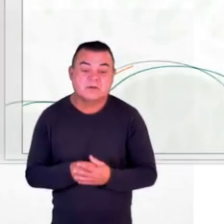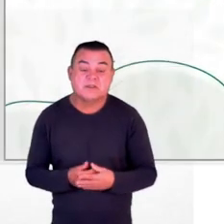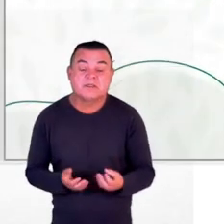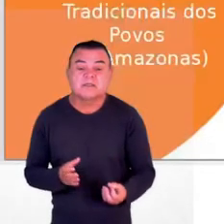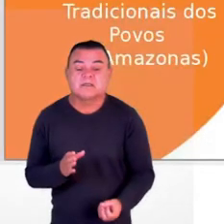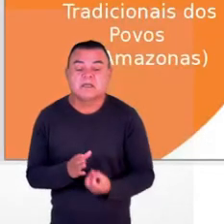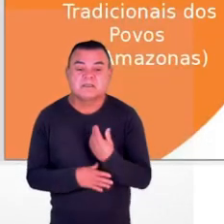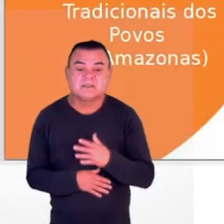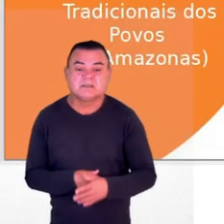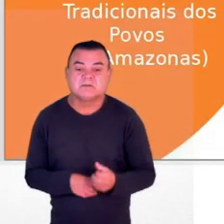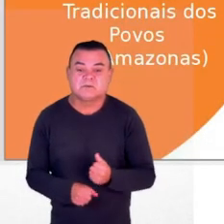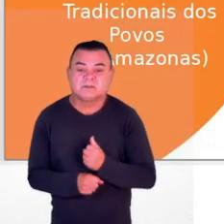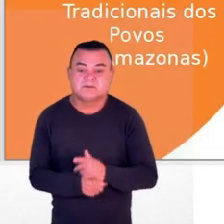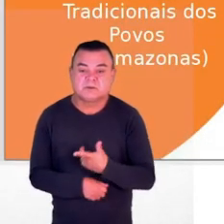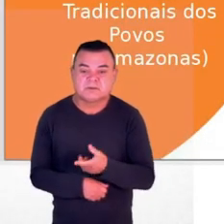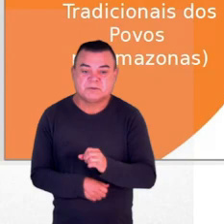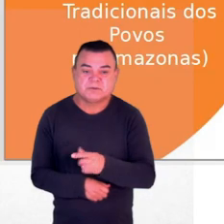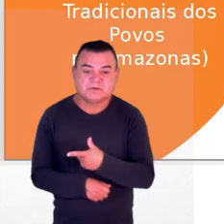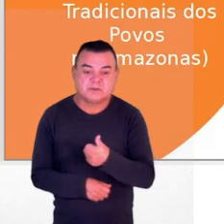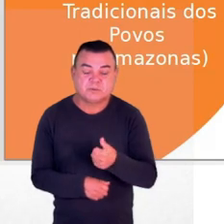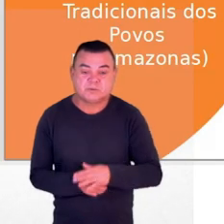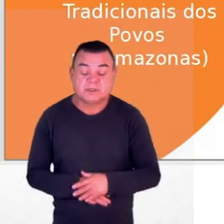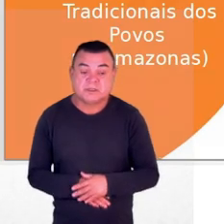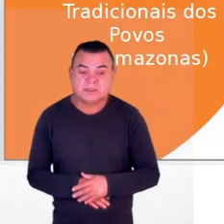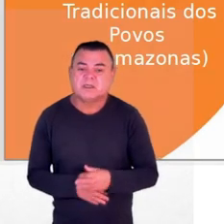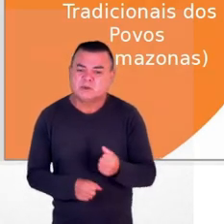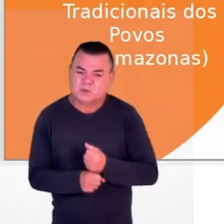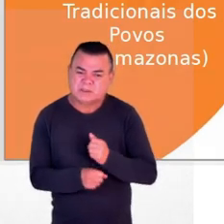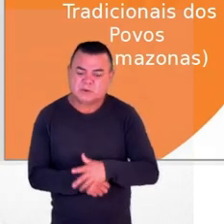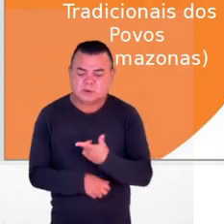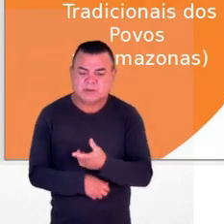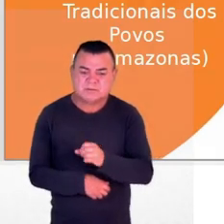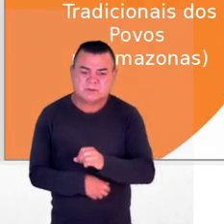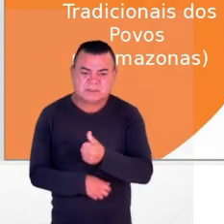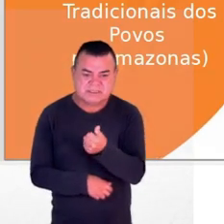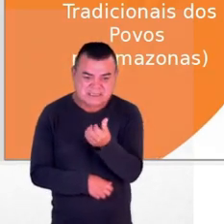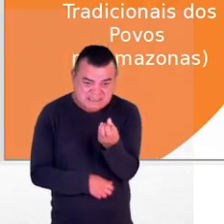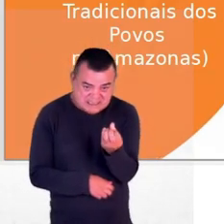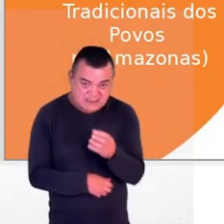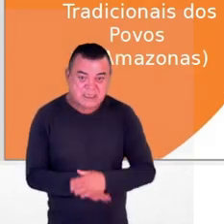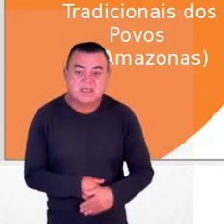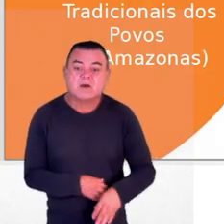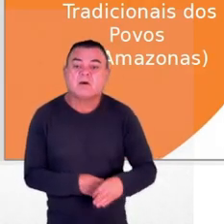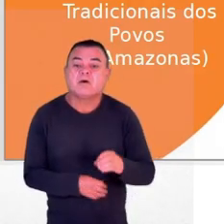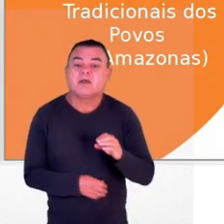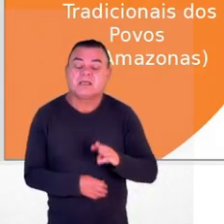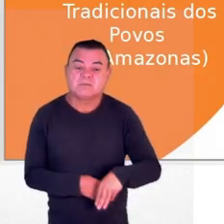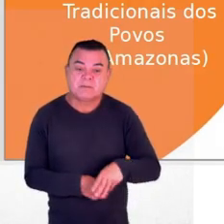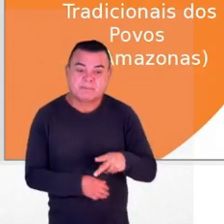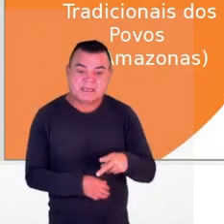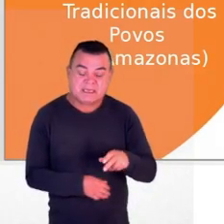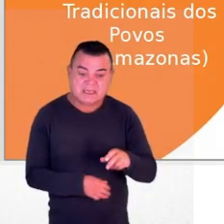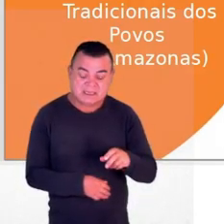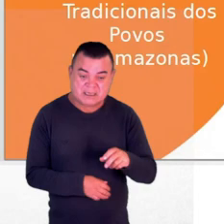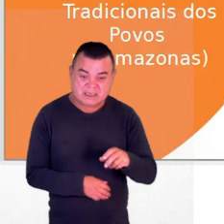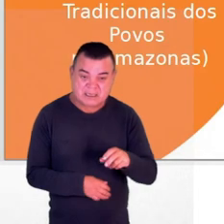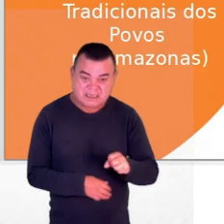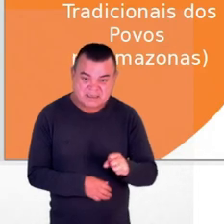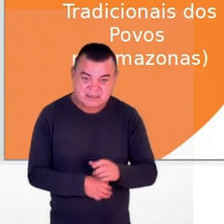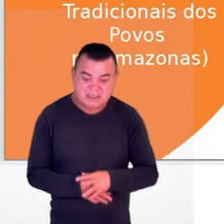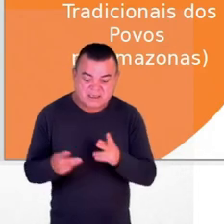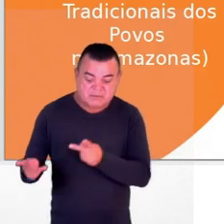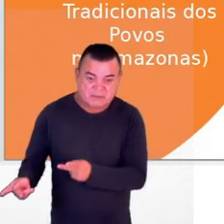histórico dela tá eh em 2016 né a o MP visita Terra engen no mame na parte do Amazonas